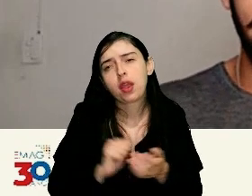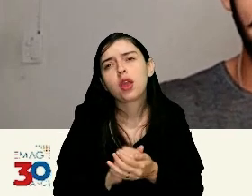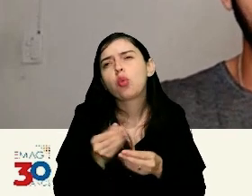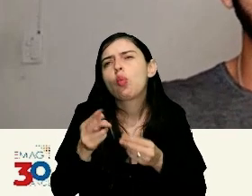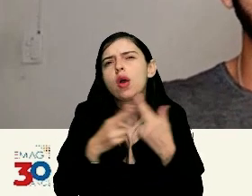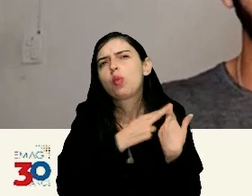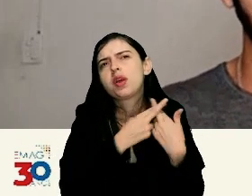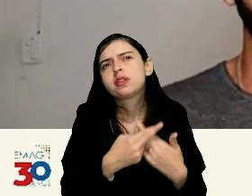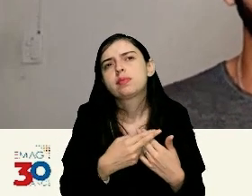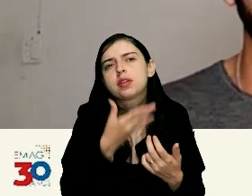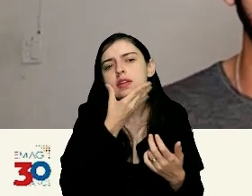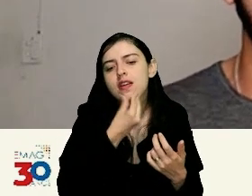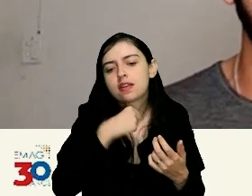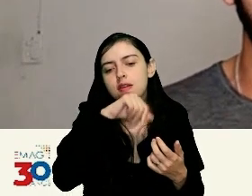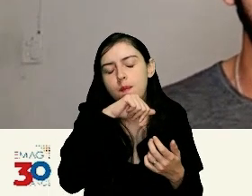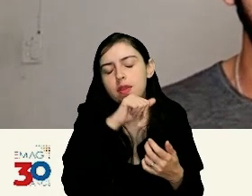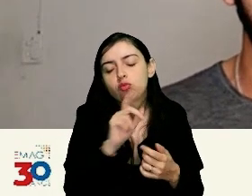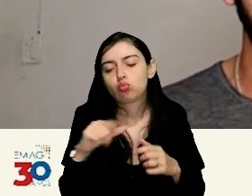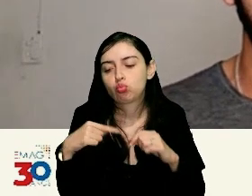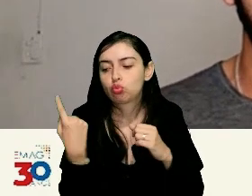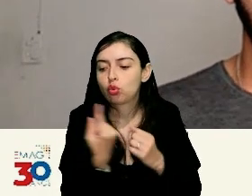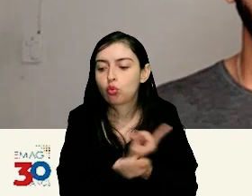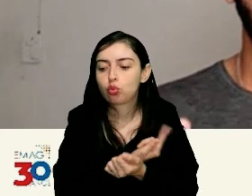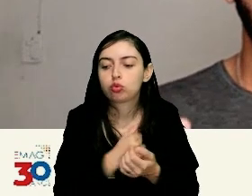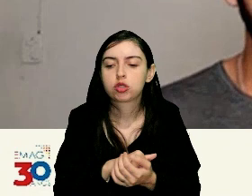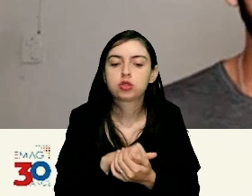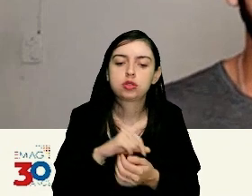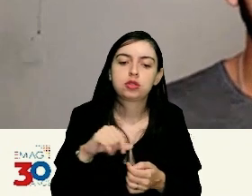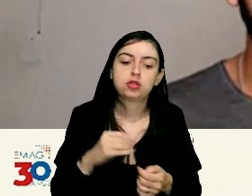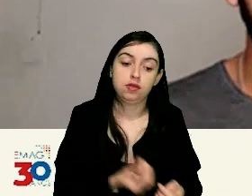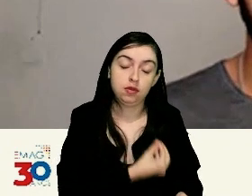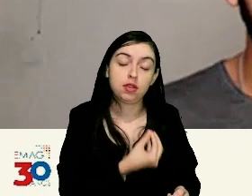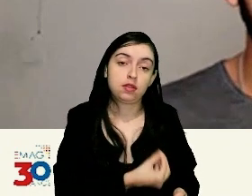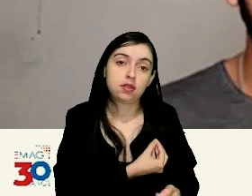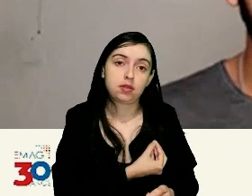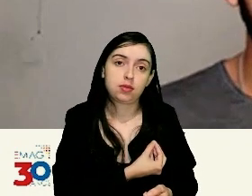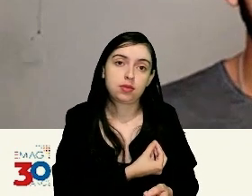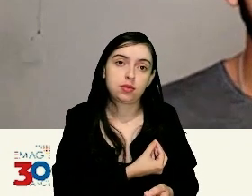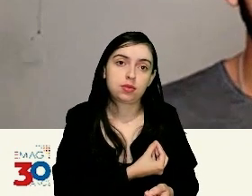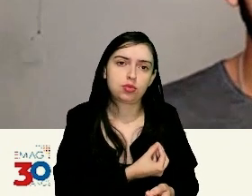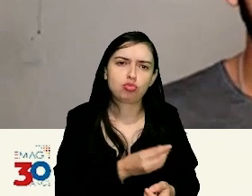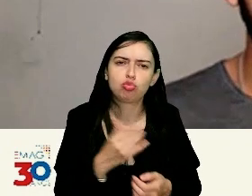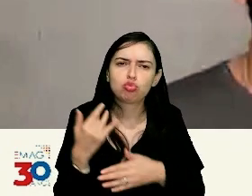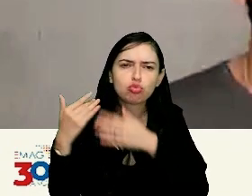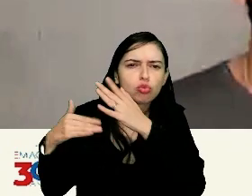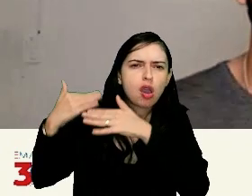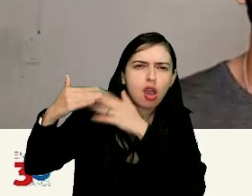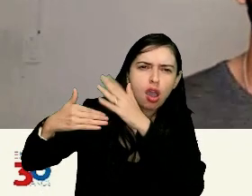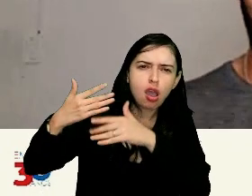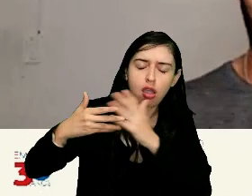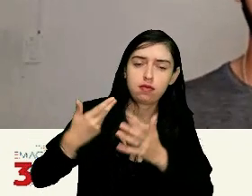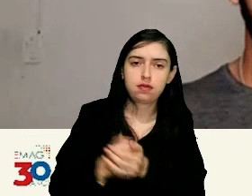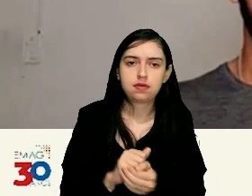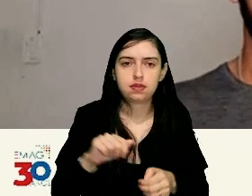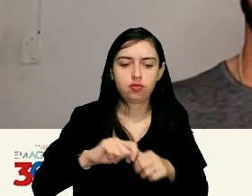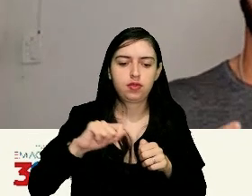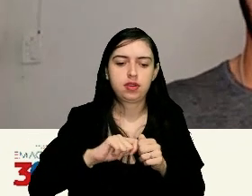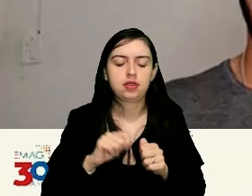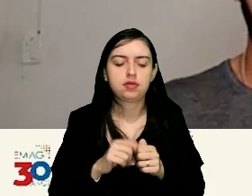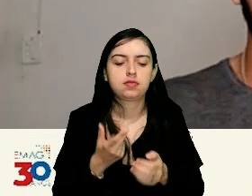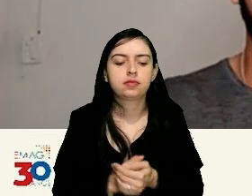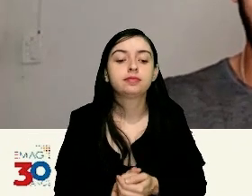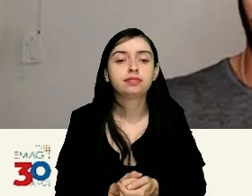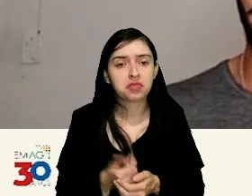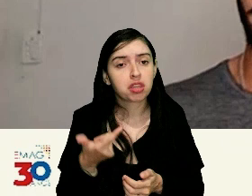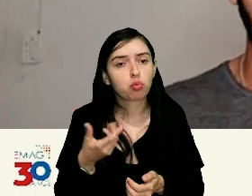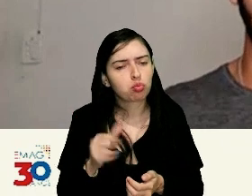fato de estarmos todos vivos aqui valida tudo o que foi feito. Porque deu certo, eu estou vivo, estou